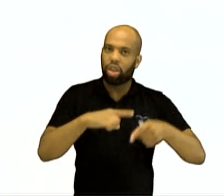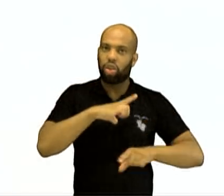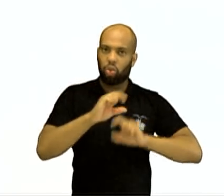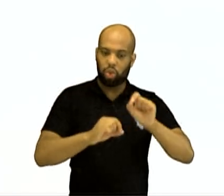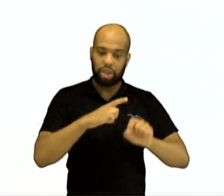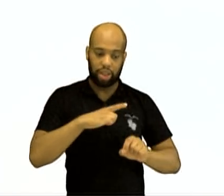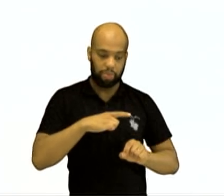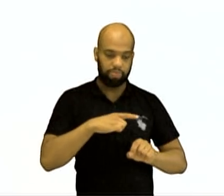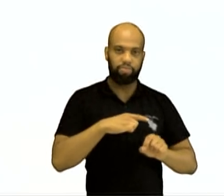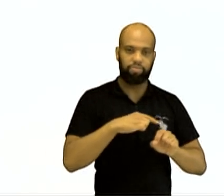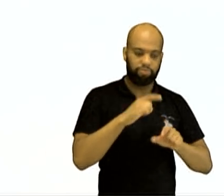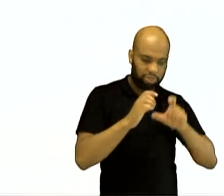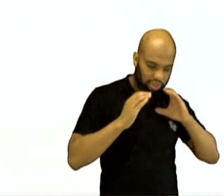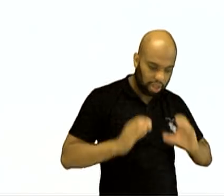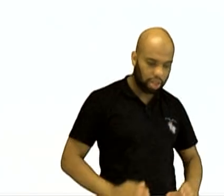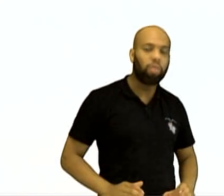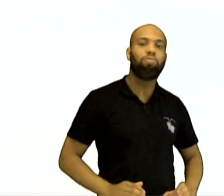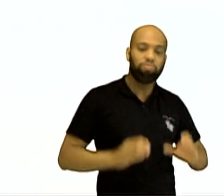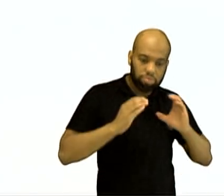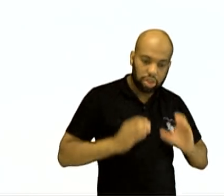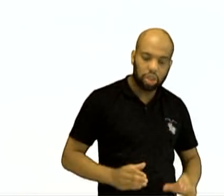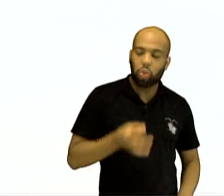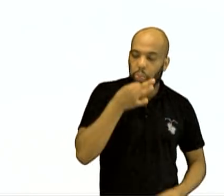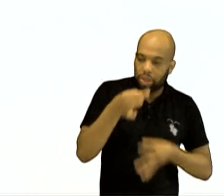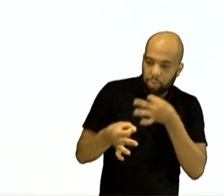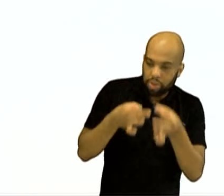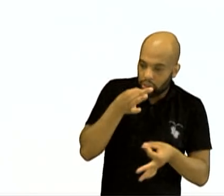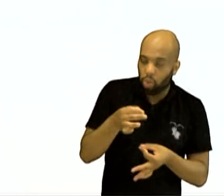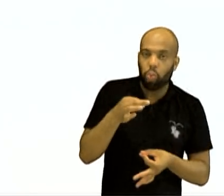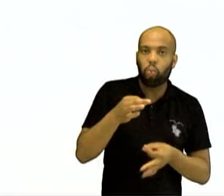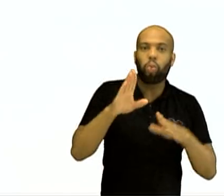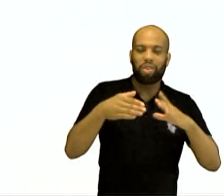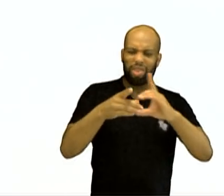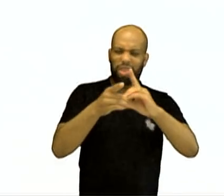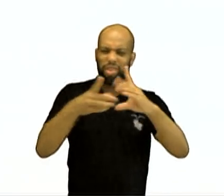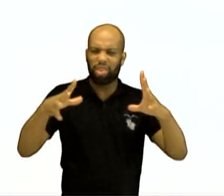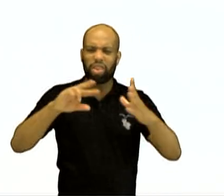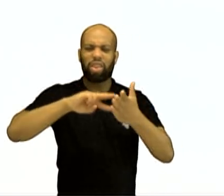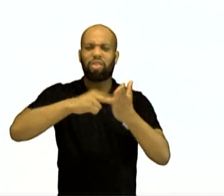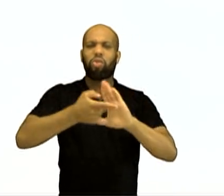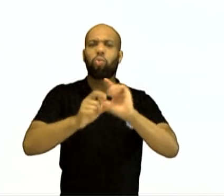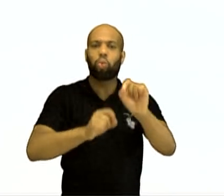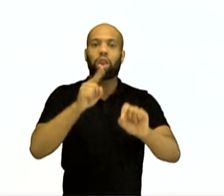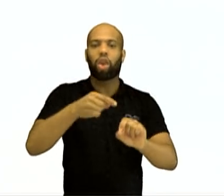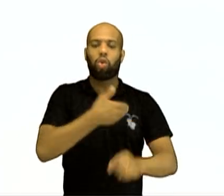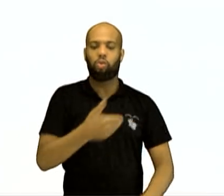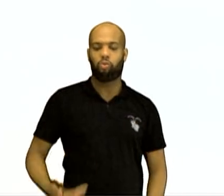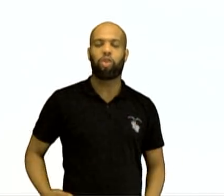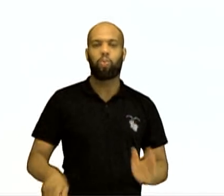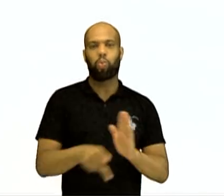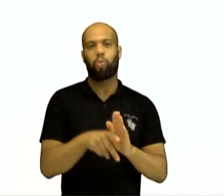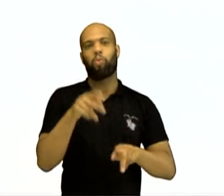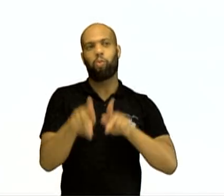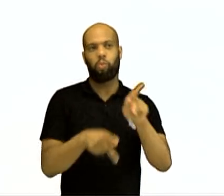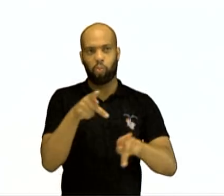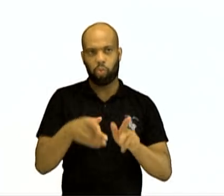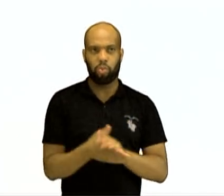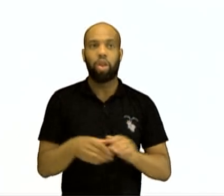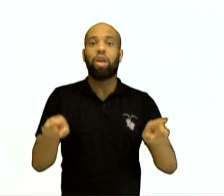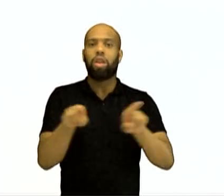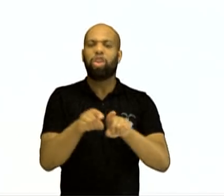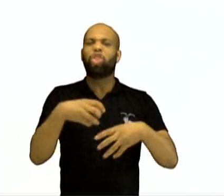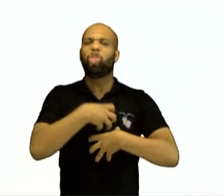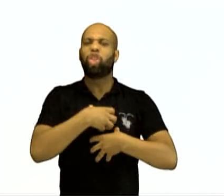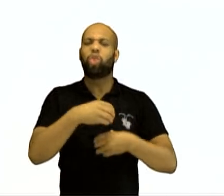de cidadãos. Democracia significa o governo do povo. E é presidencialista, né? Nesse sistema, o presidente da